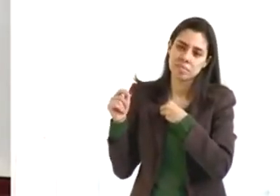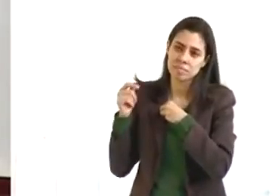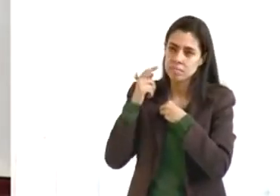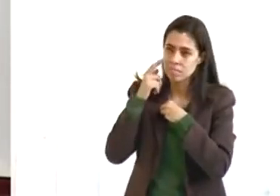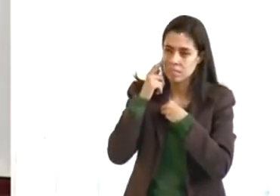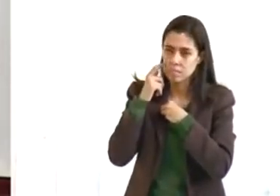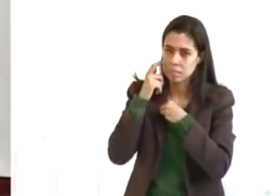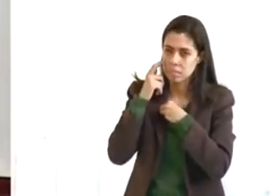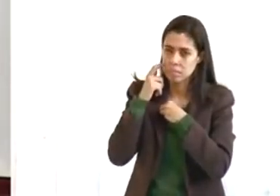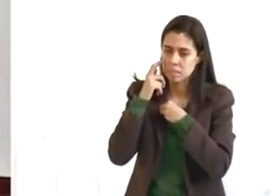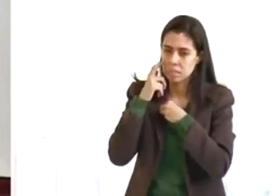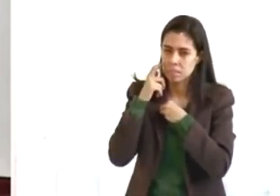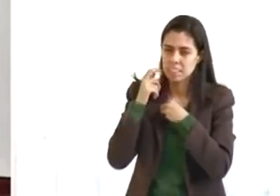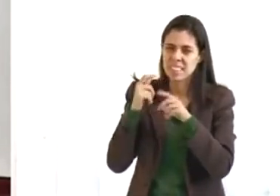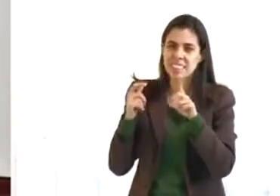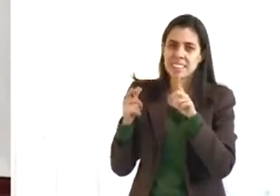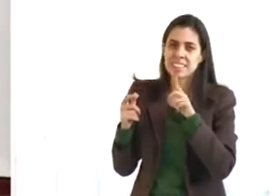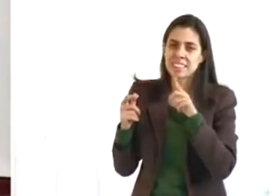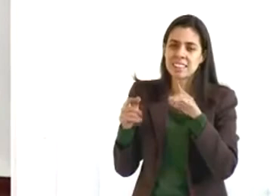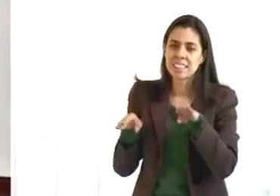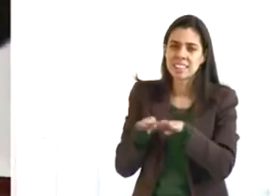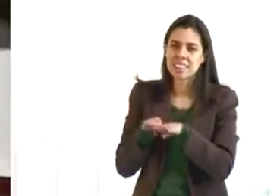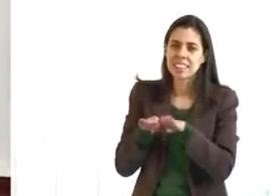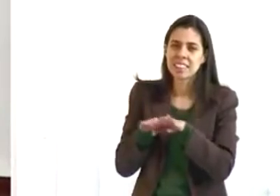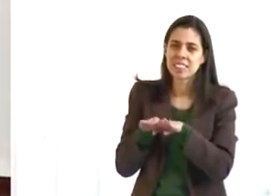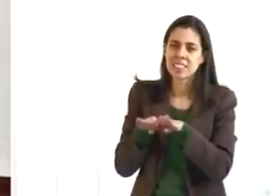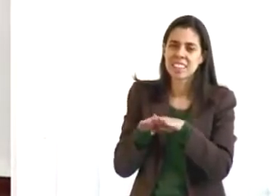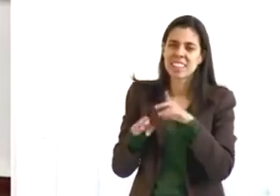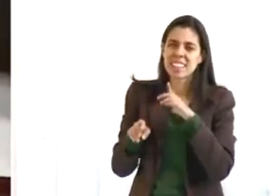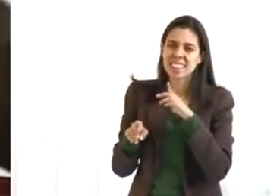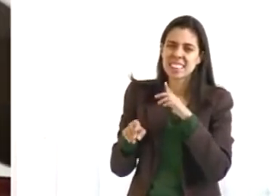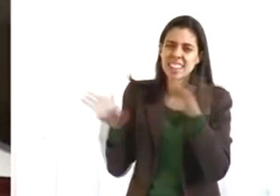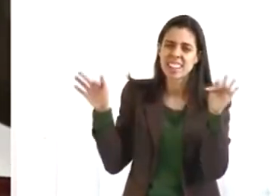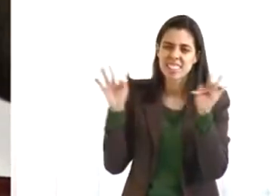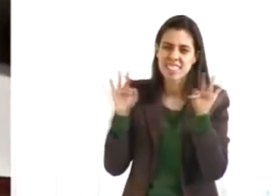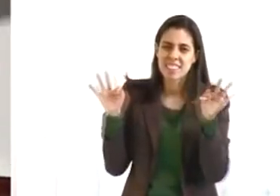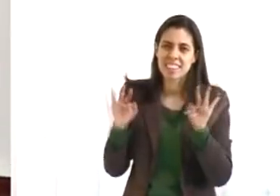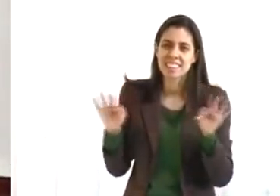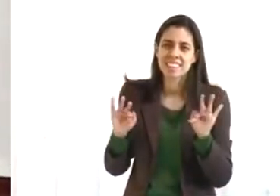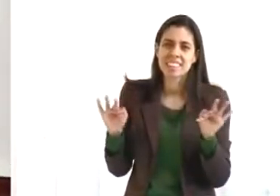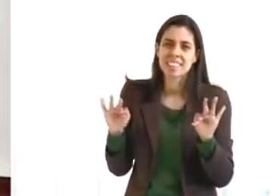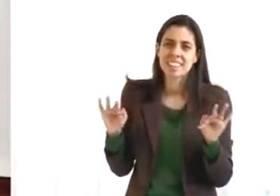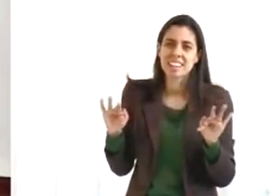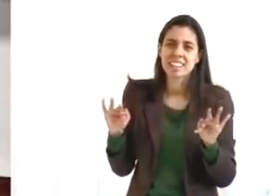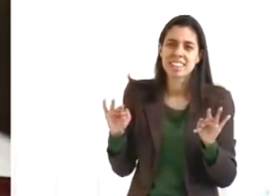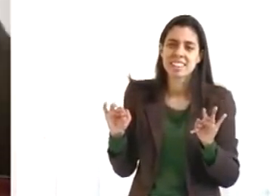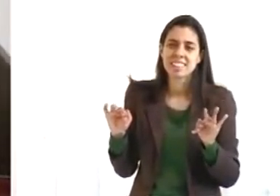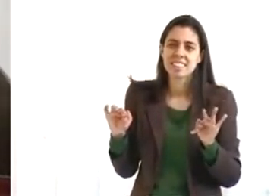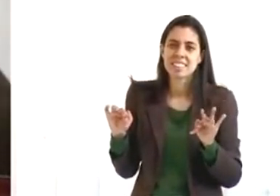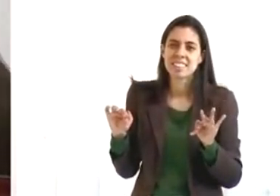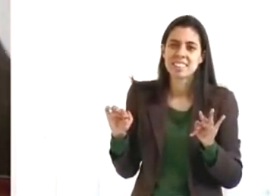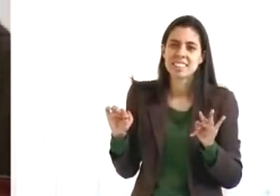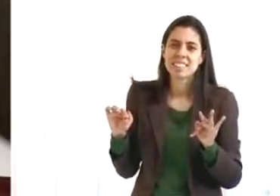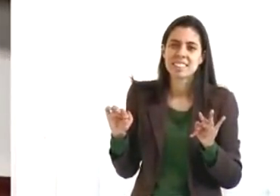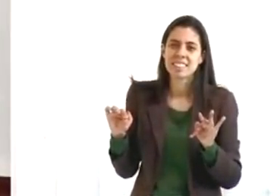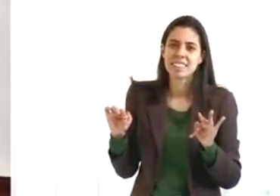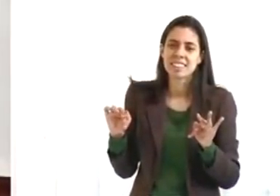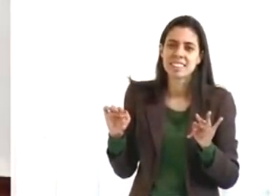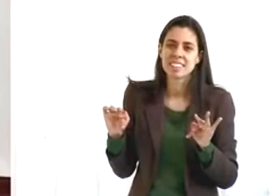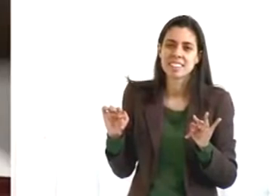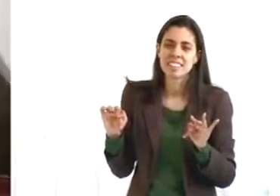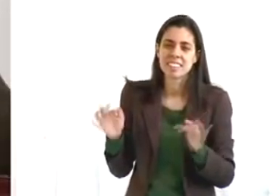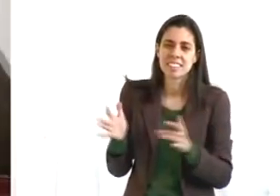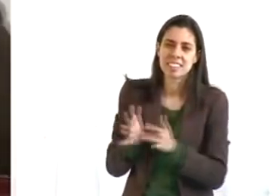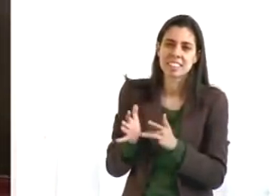sua rainha, indo para o seu país, mas agora dizendo: eu sou uma nova criatura, Jesus é o meu Senhor e o meu Salvador, eu tive